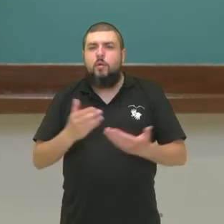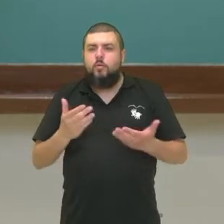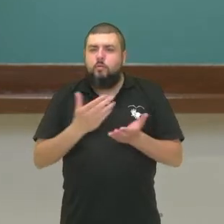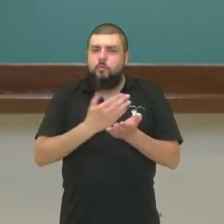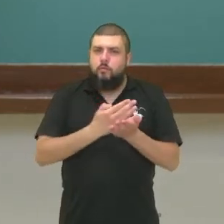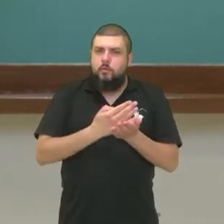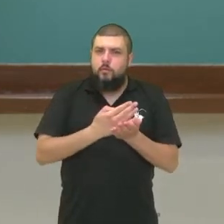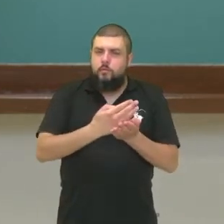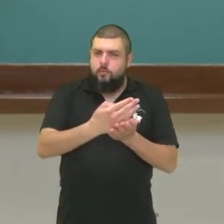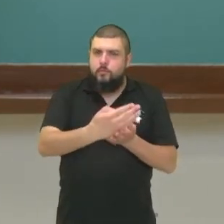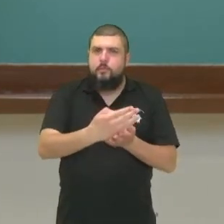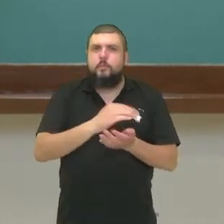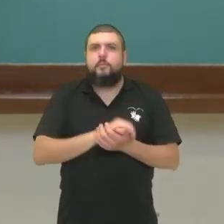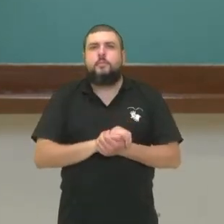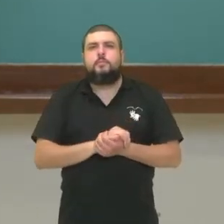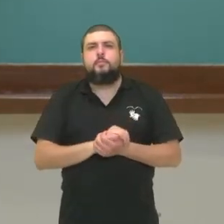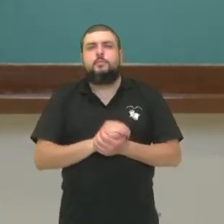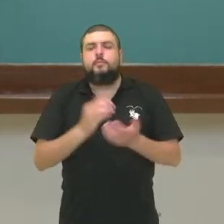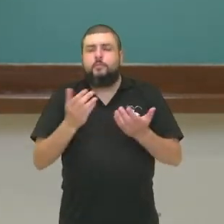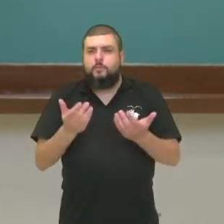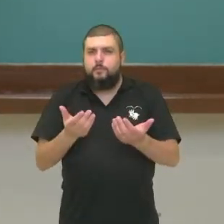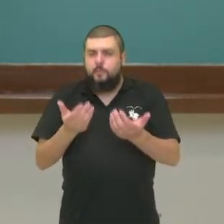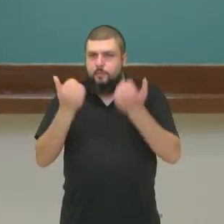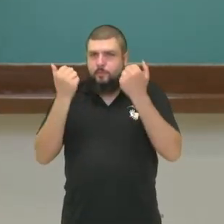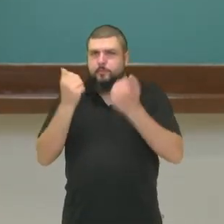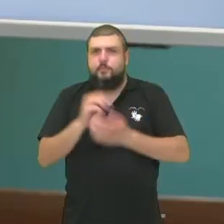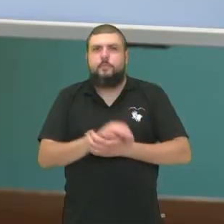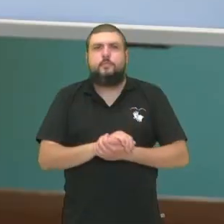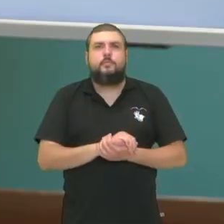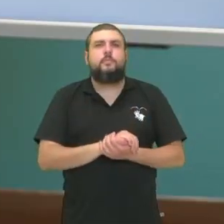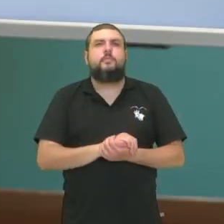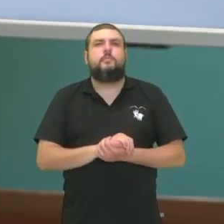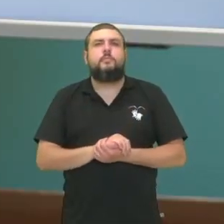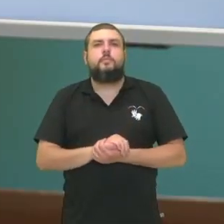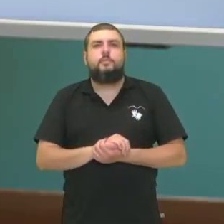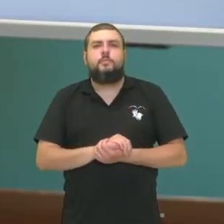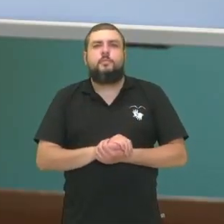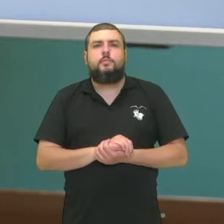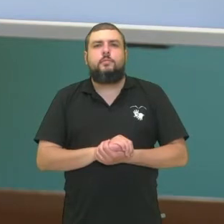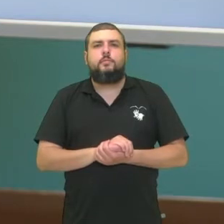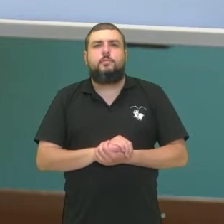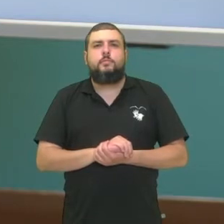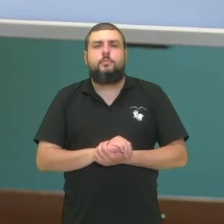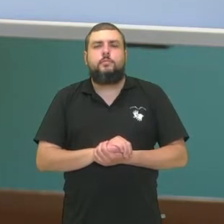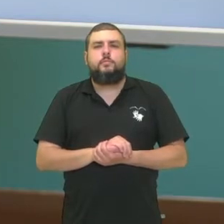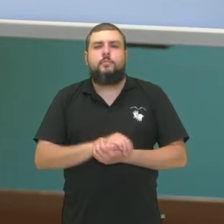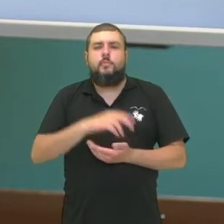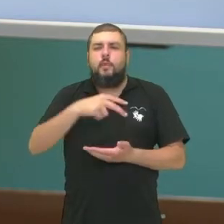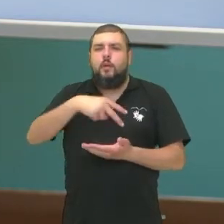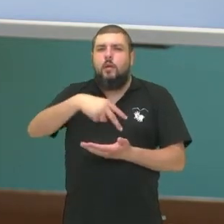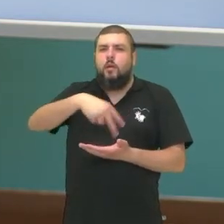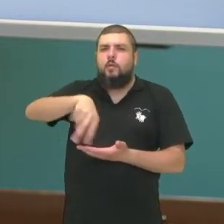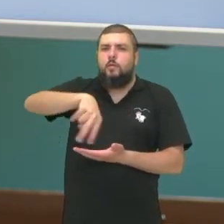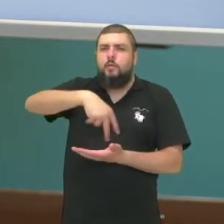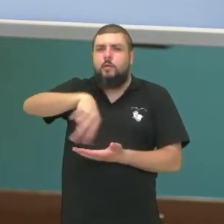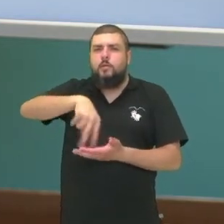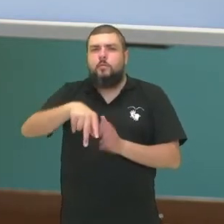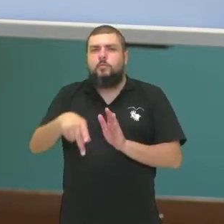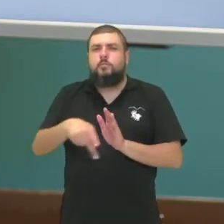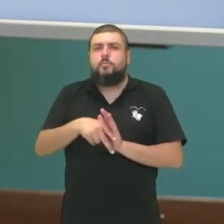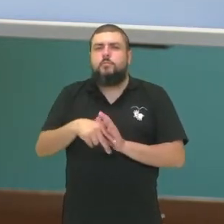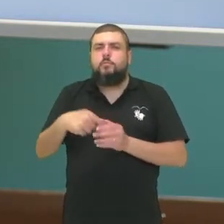conteúdo. Então, te convido, vem comigo aqui. Danças urbanas. Você já ouviu falar esse